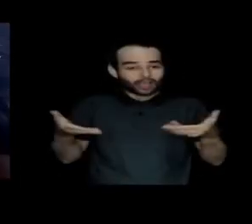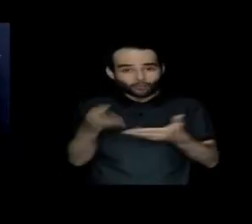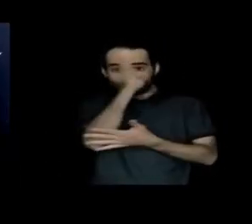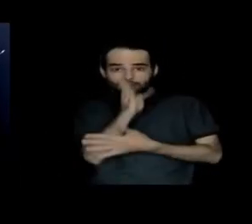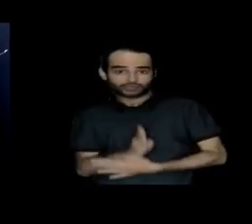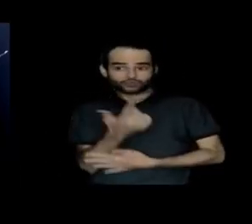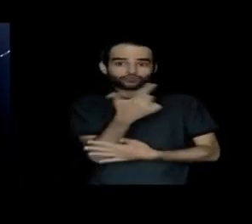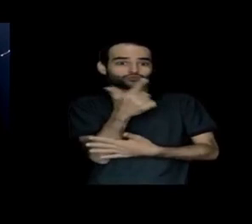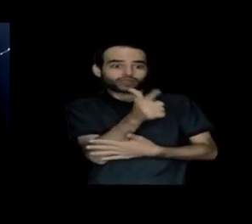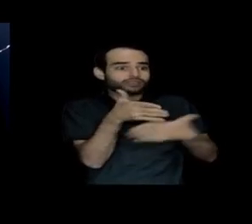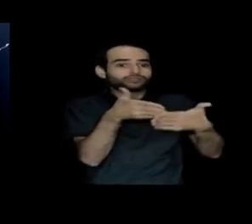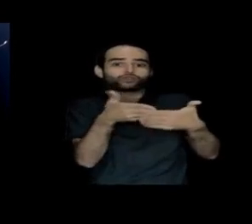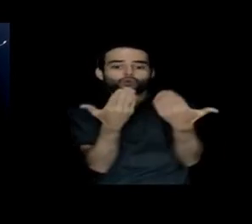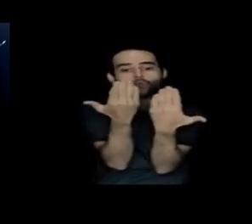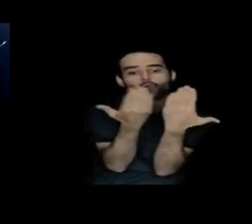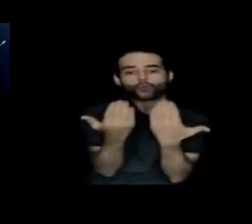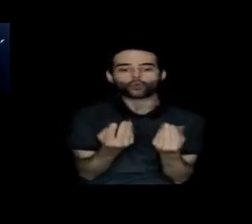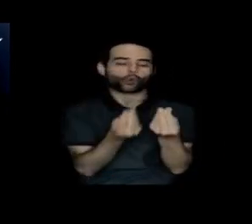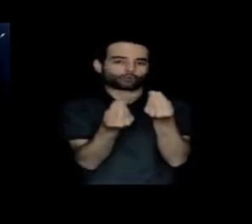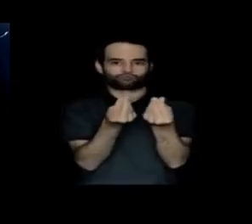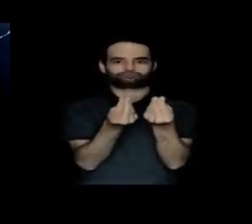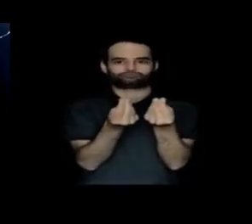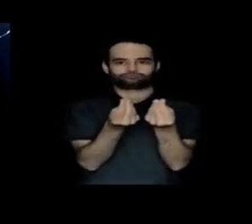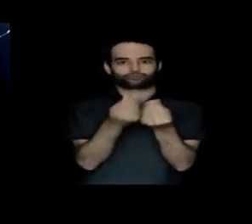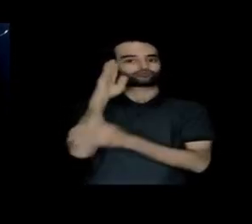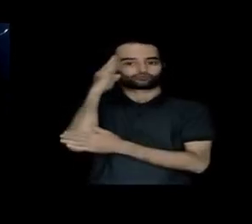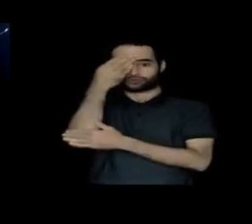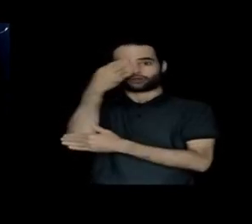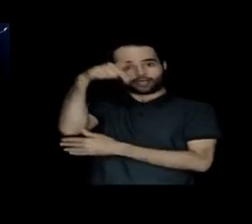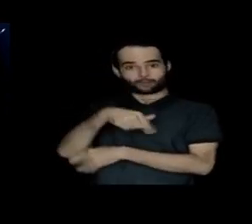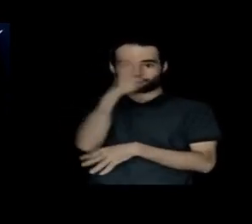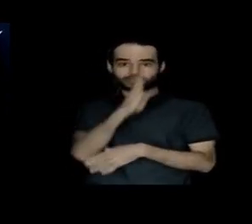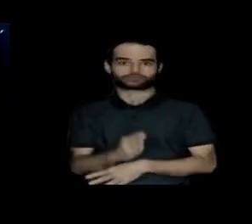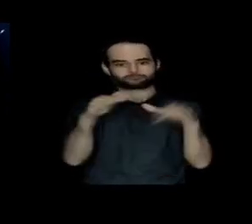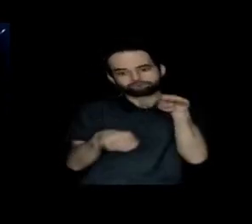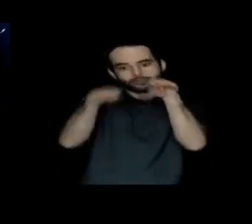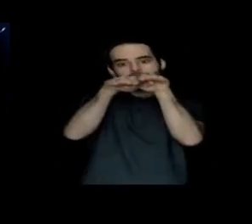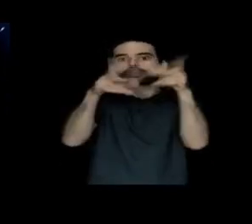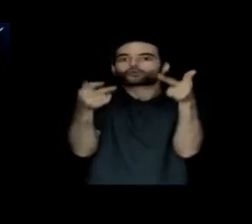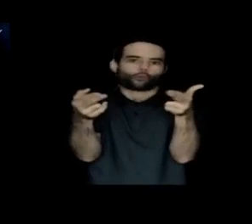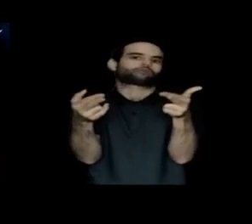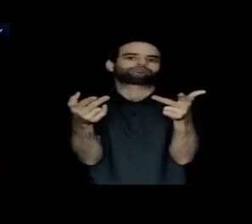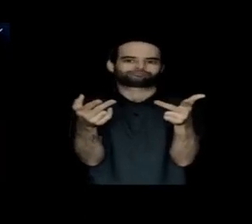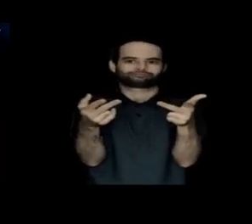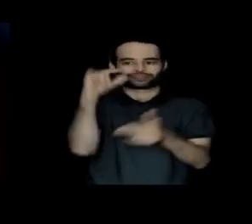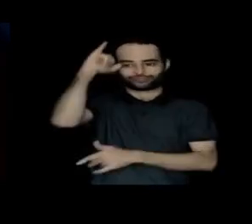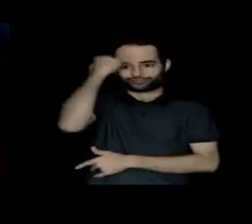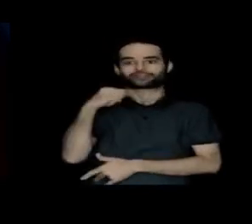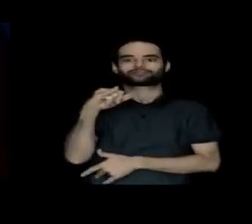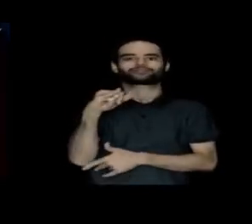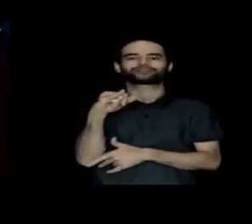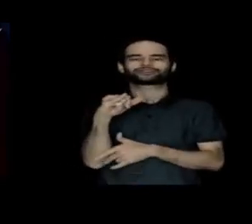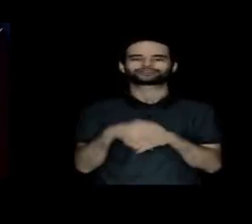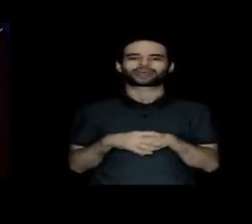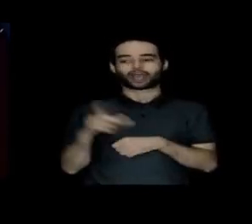tinha um parâmetro no Brasil que dissesse assim, esse surdo-cego está no nível de Janine, né? Para a gente ver o que foi que